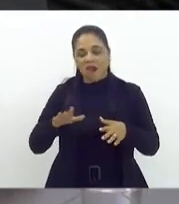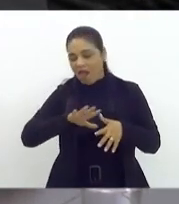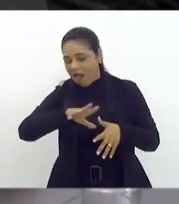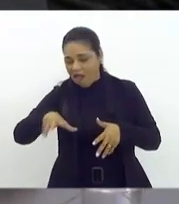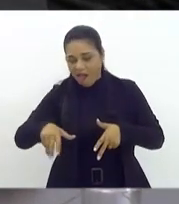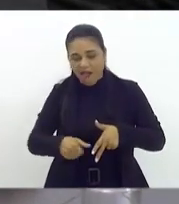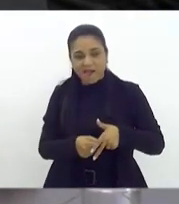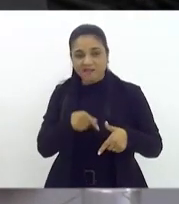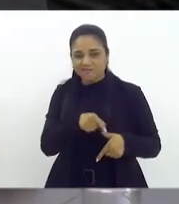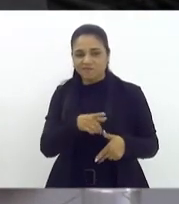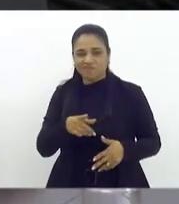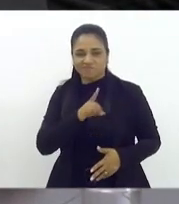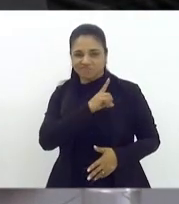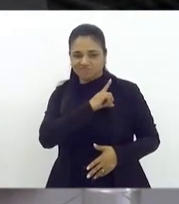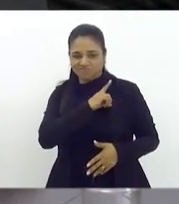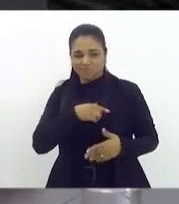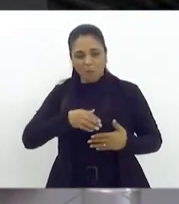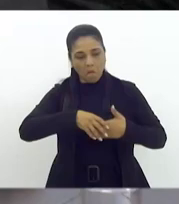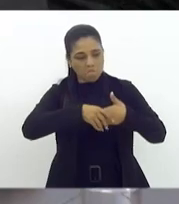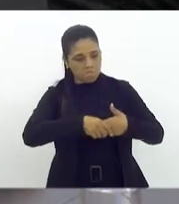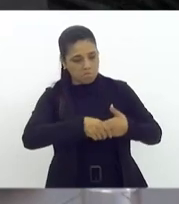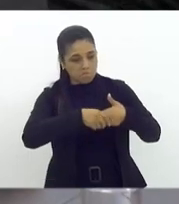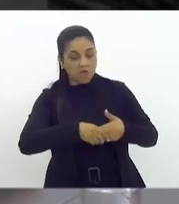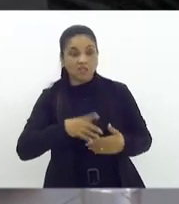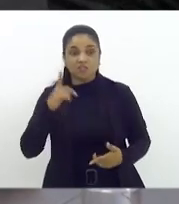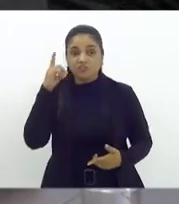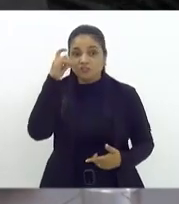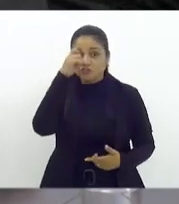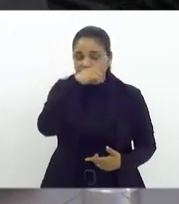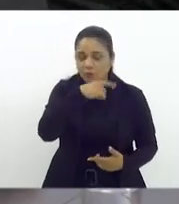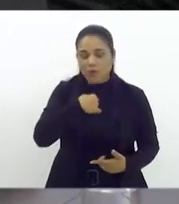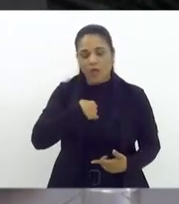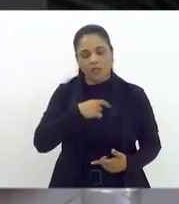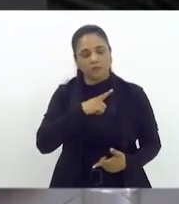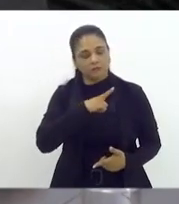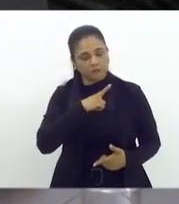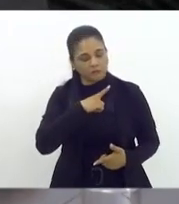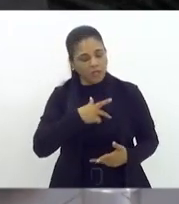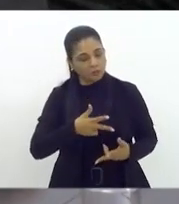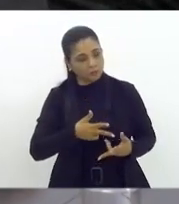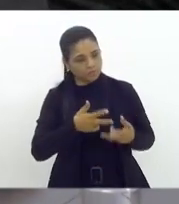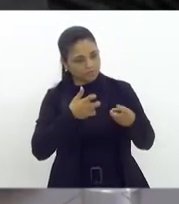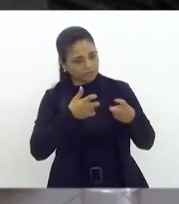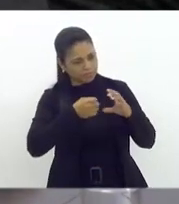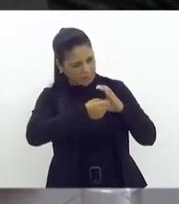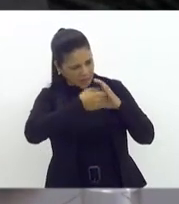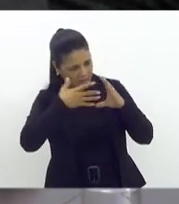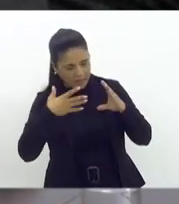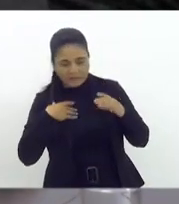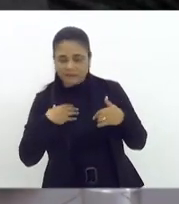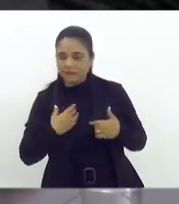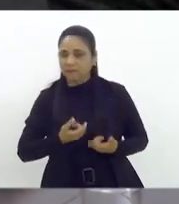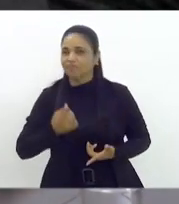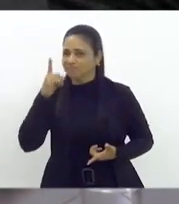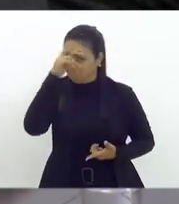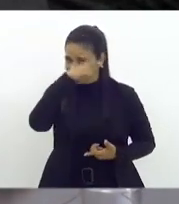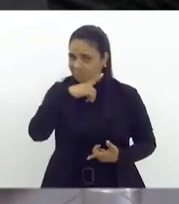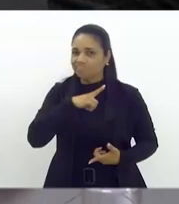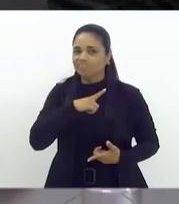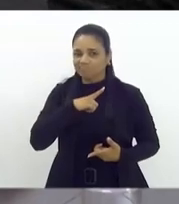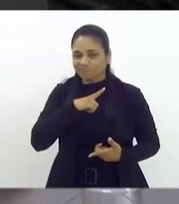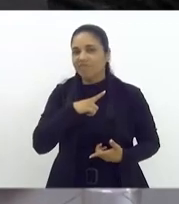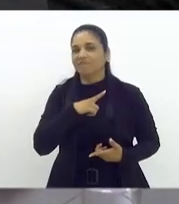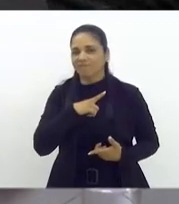te cumprimento na rua como se nada tivesse acontecido eu tenho uma dificuldade danada de identificar as pessoas Então acho que isso parte mais de nós